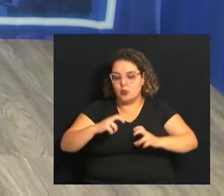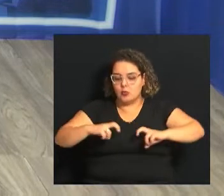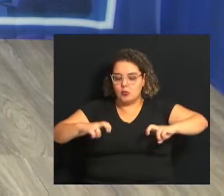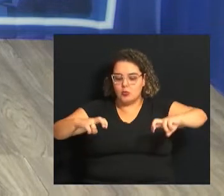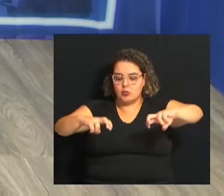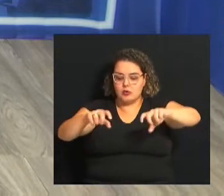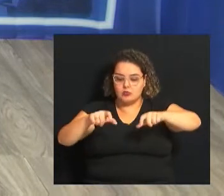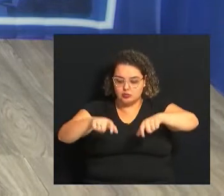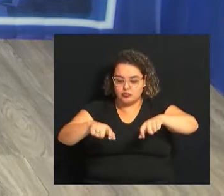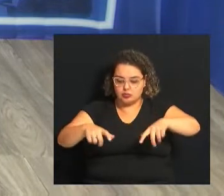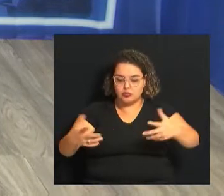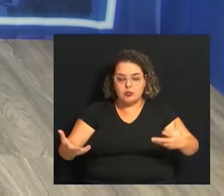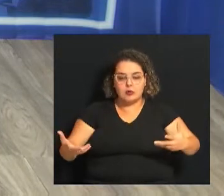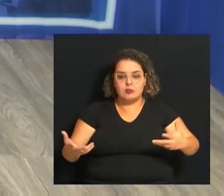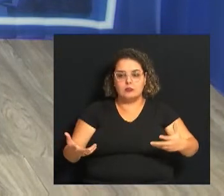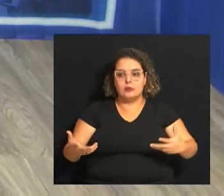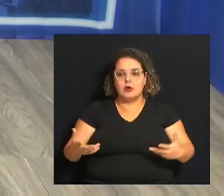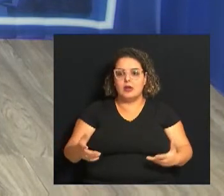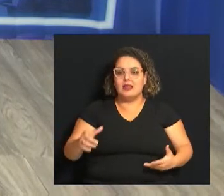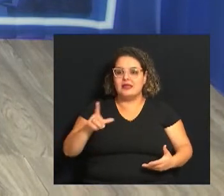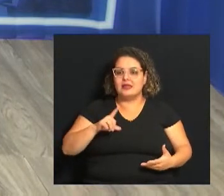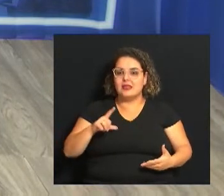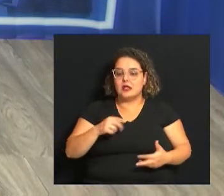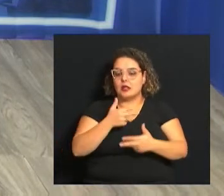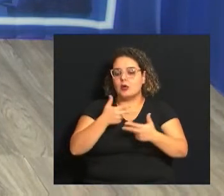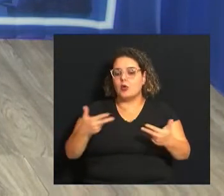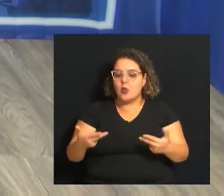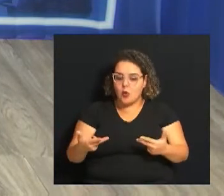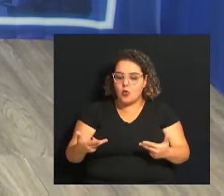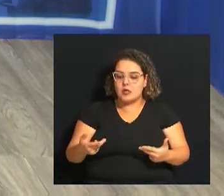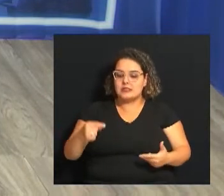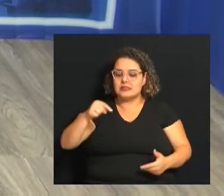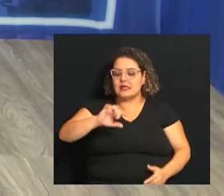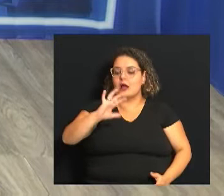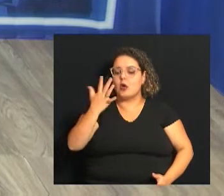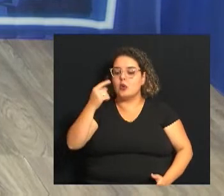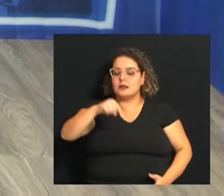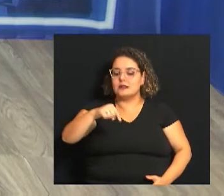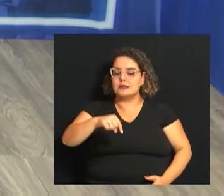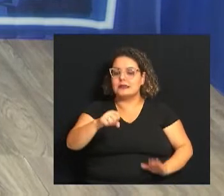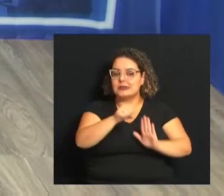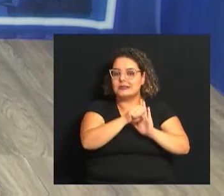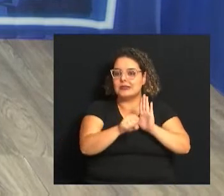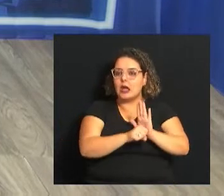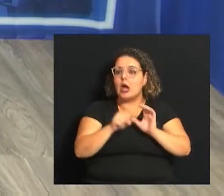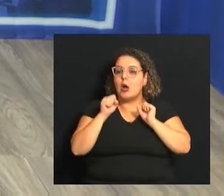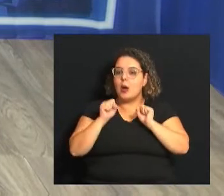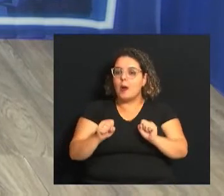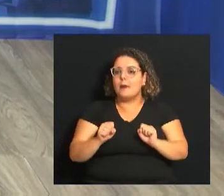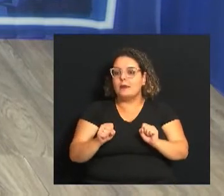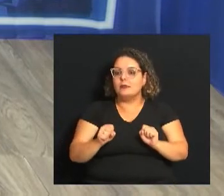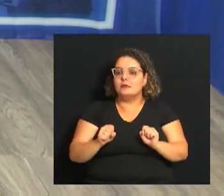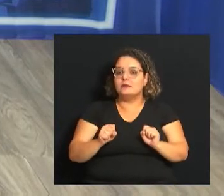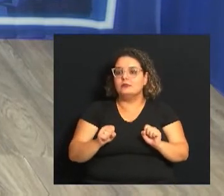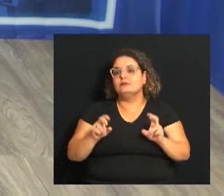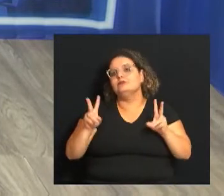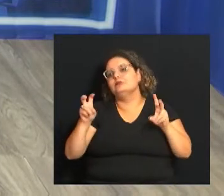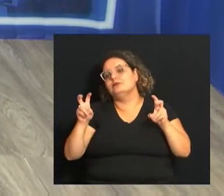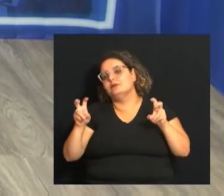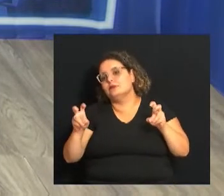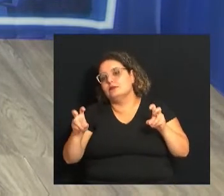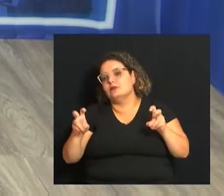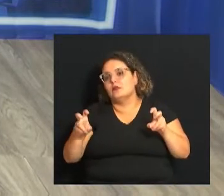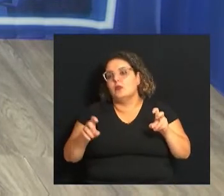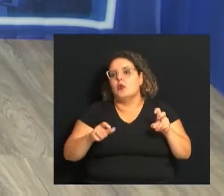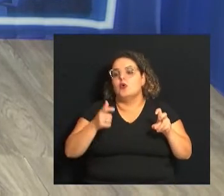evento, fato, algo que aconteceu neste século que pode ter sido um recomeço